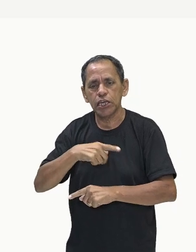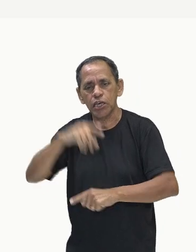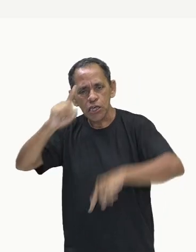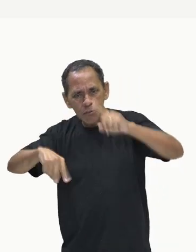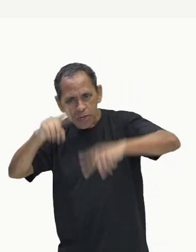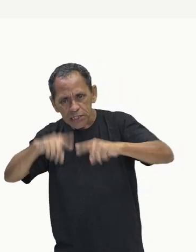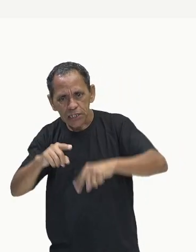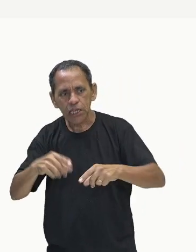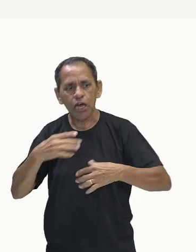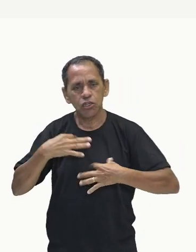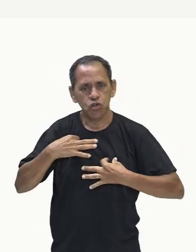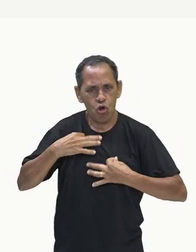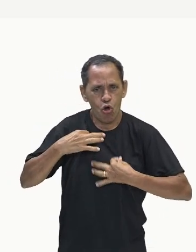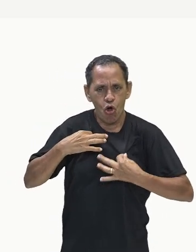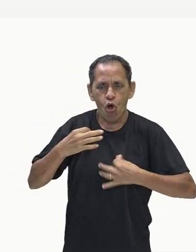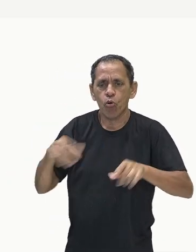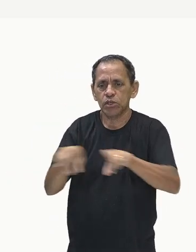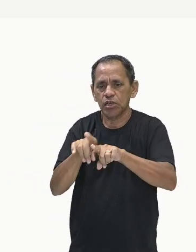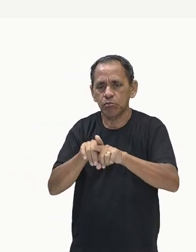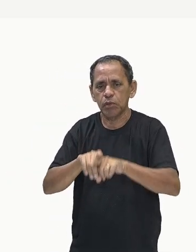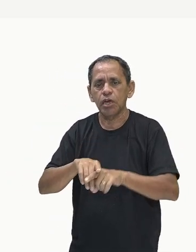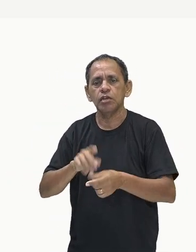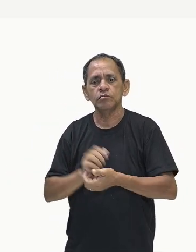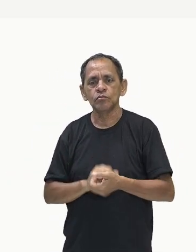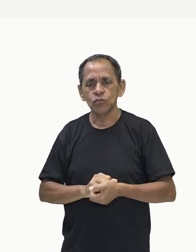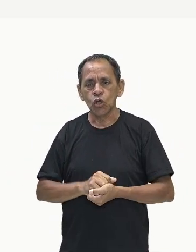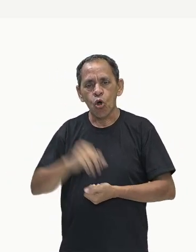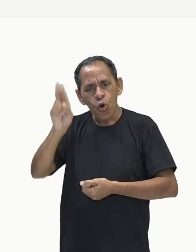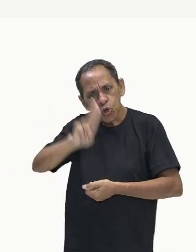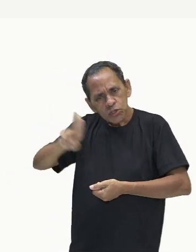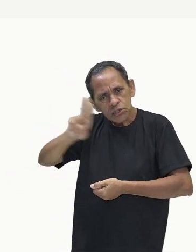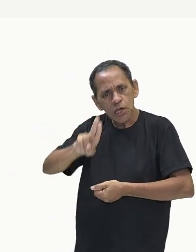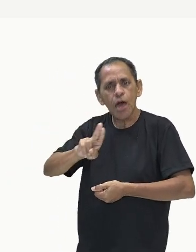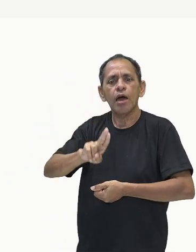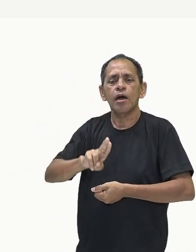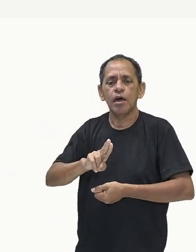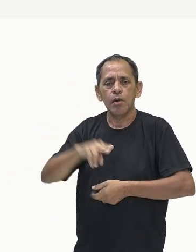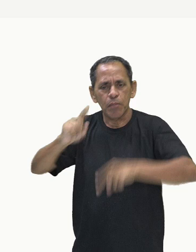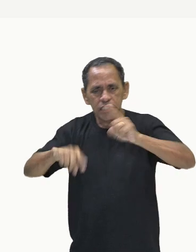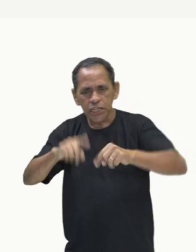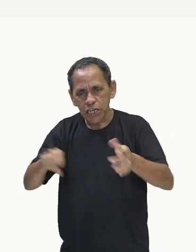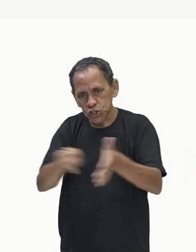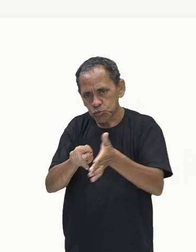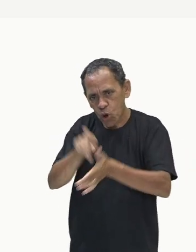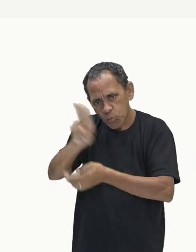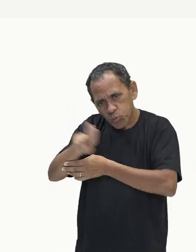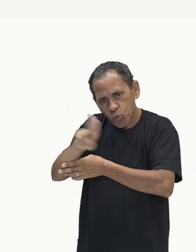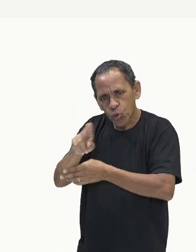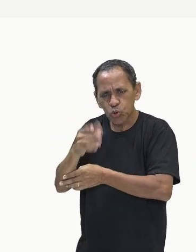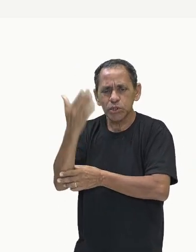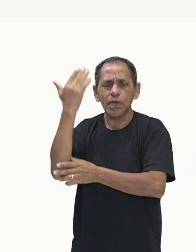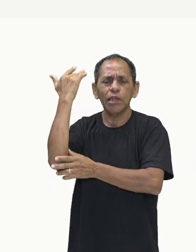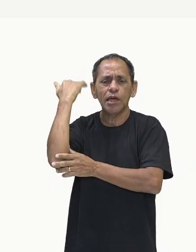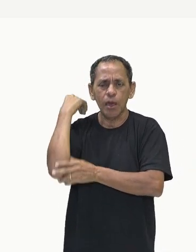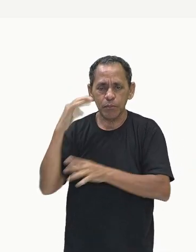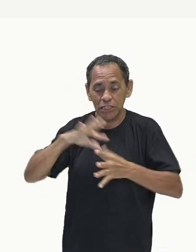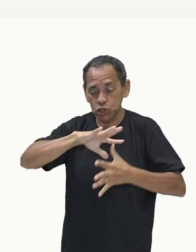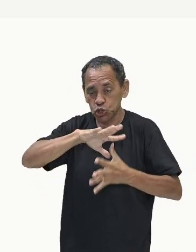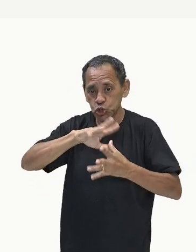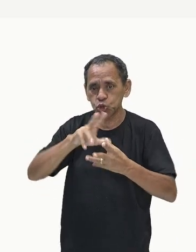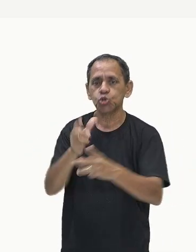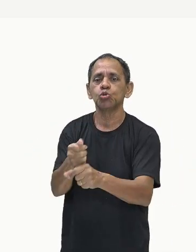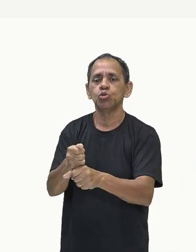vestuário, ferramentas, enfeites, utensílios, entre outros. Além de tudo isso, a gente